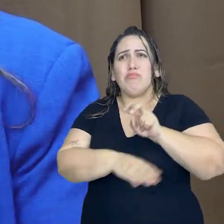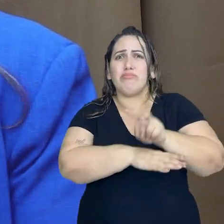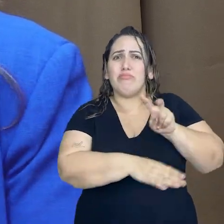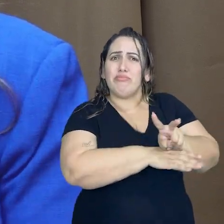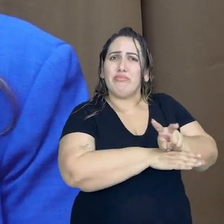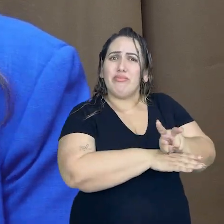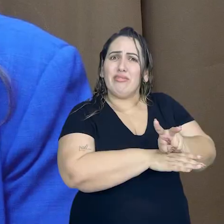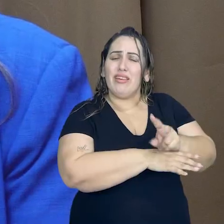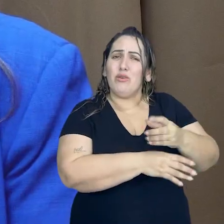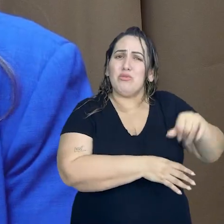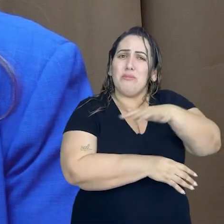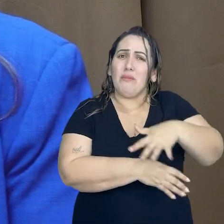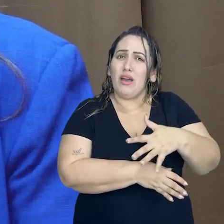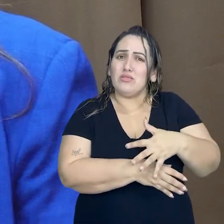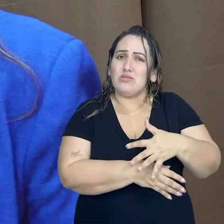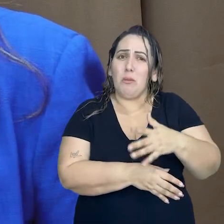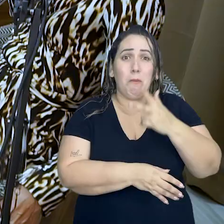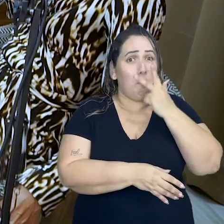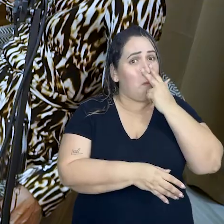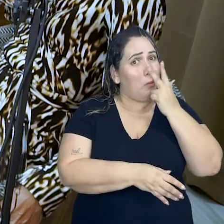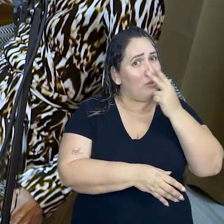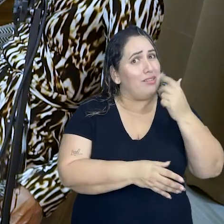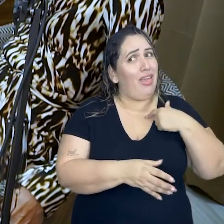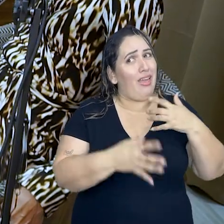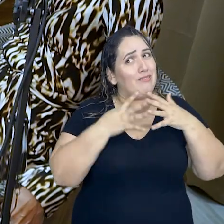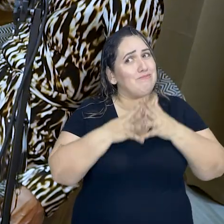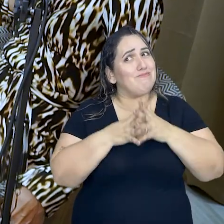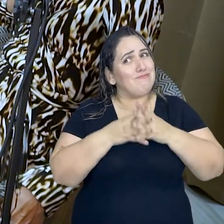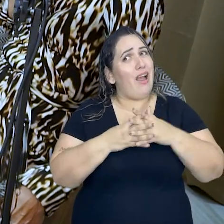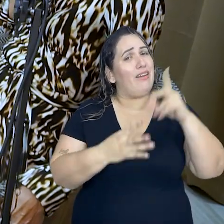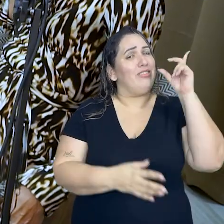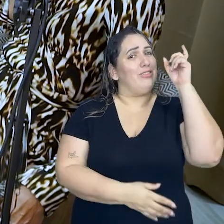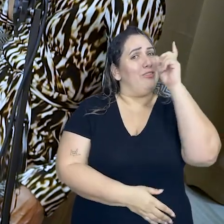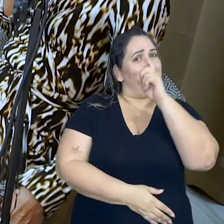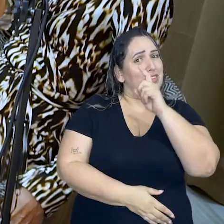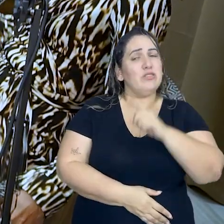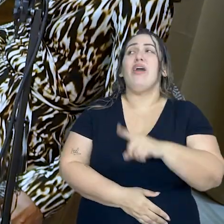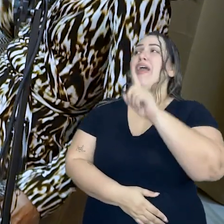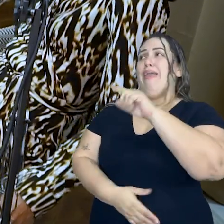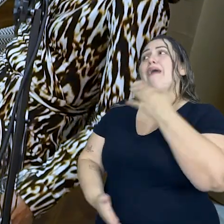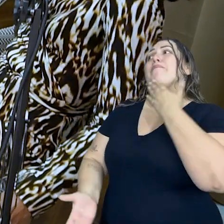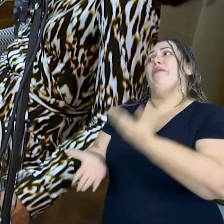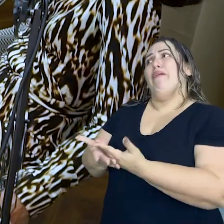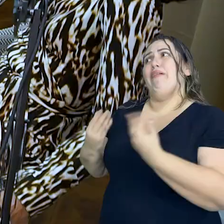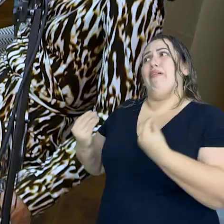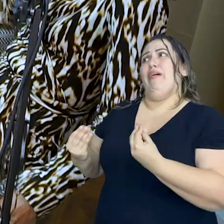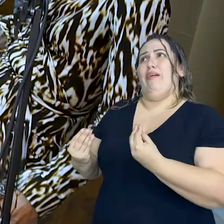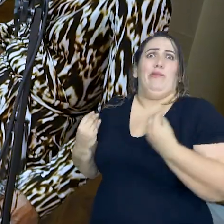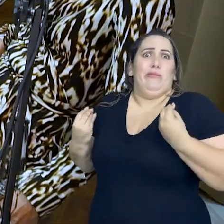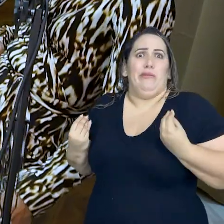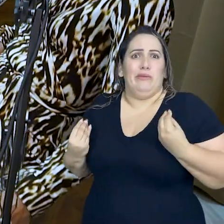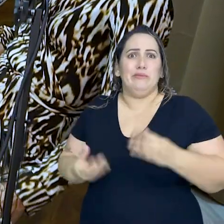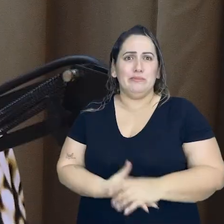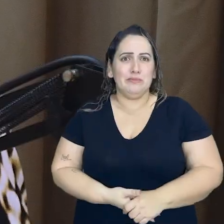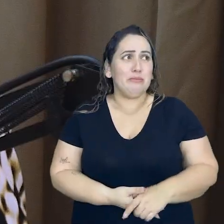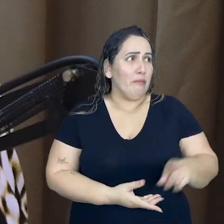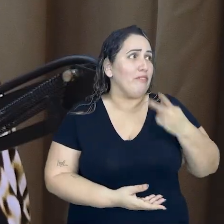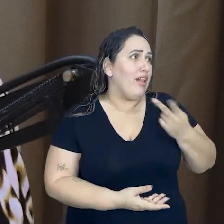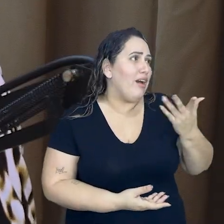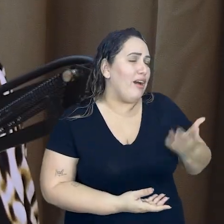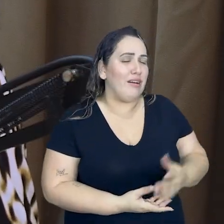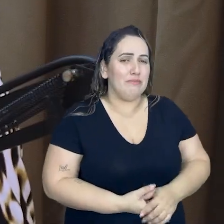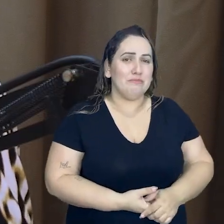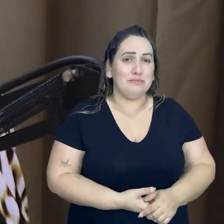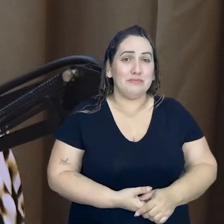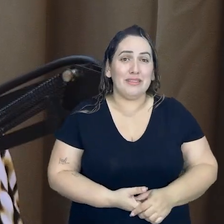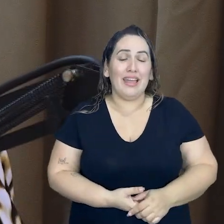muito complexo. Muito. Né? E absurdo também, né? Pode falar, Lê. Levantando o braço. Olha,